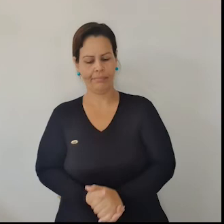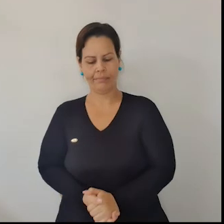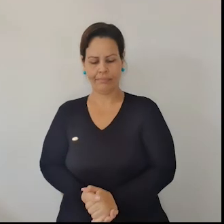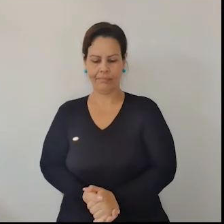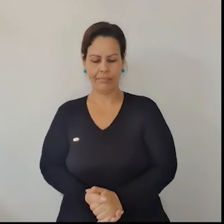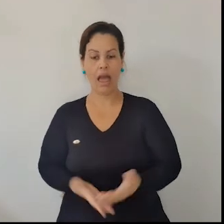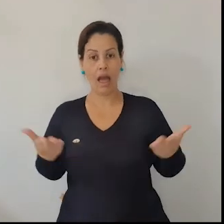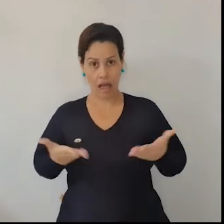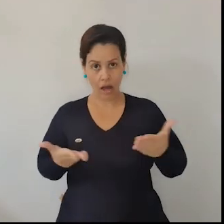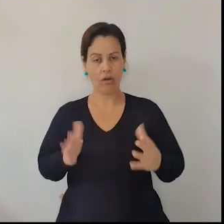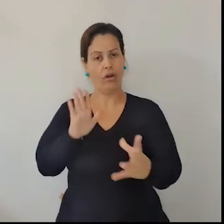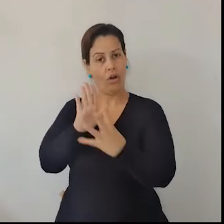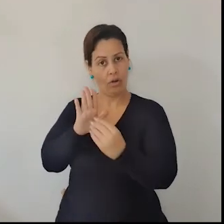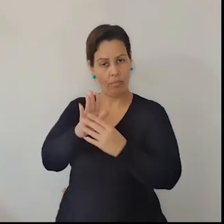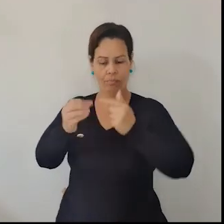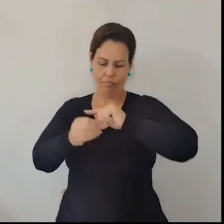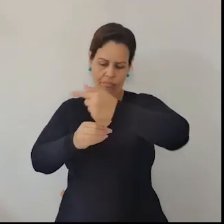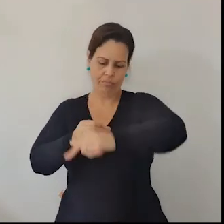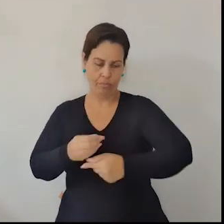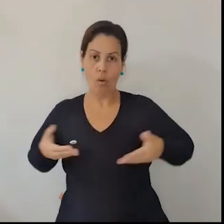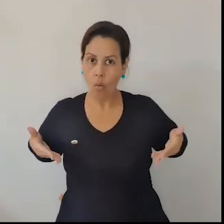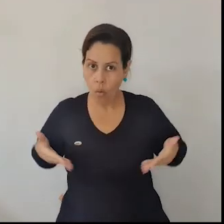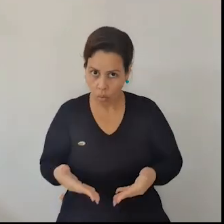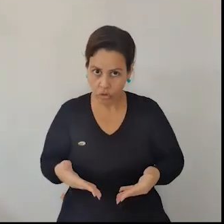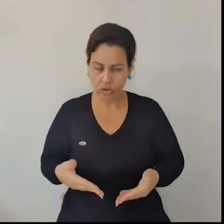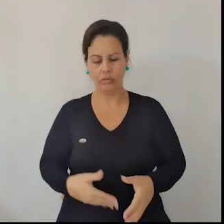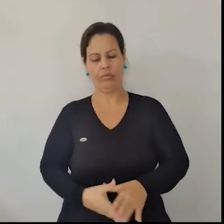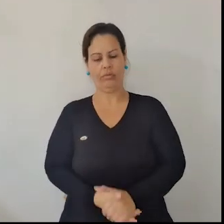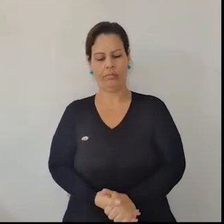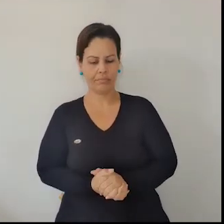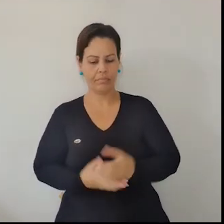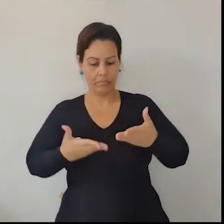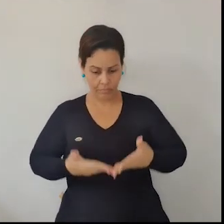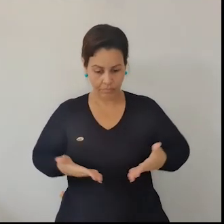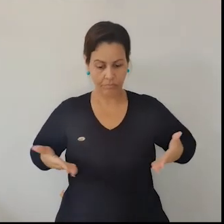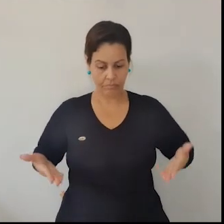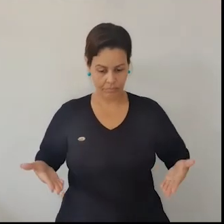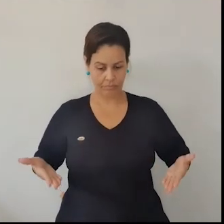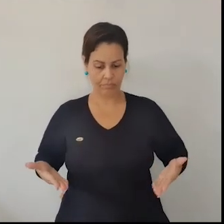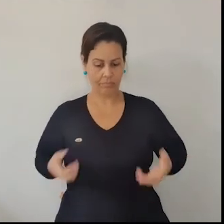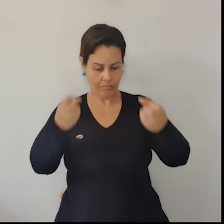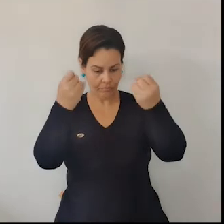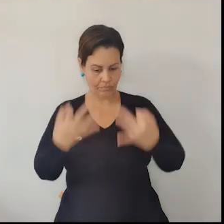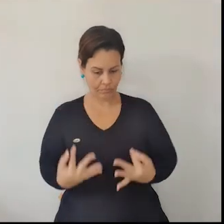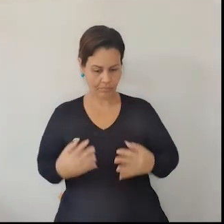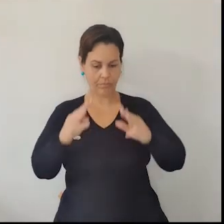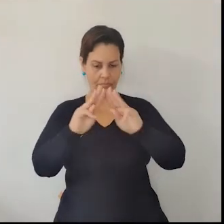Louis Pauling, na dualidade da matéria, toda e qualquer massa pode se comportar como onda.